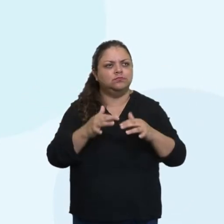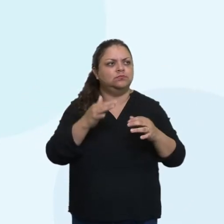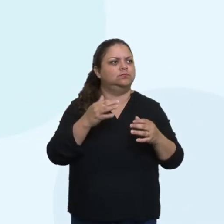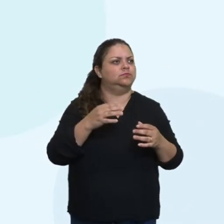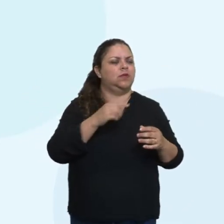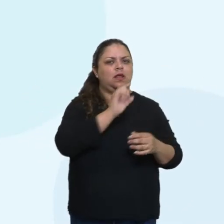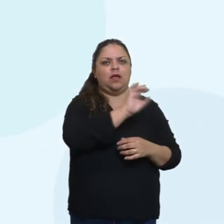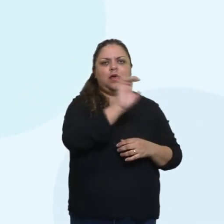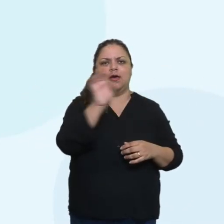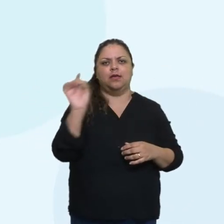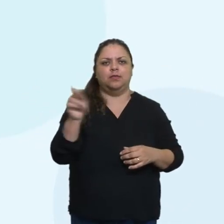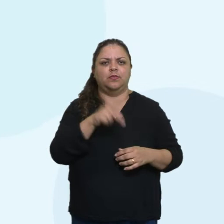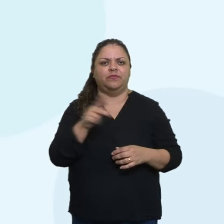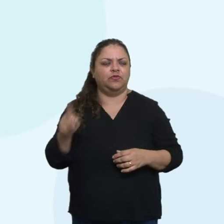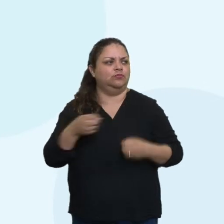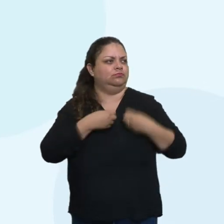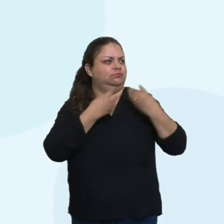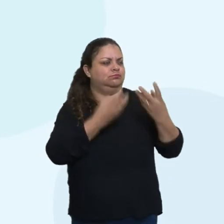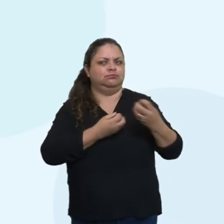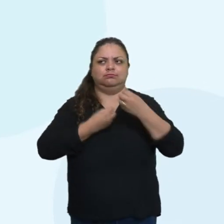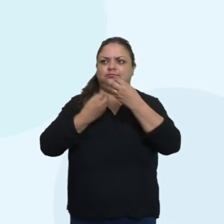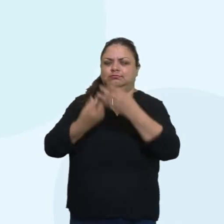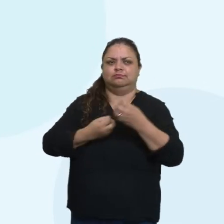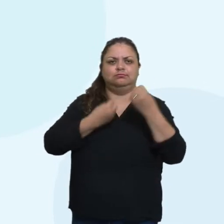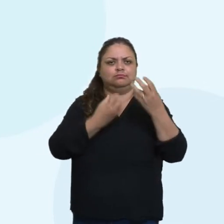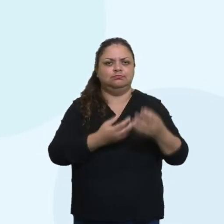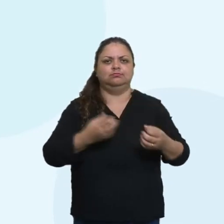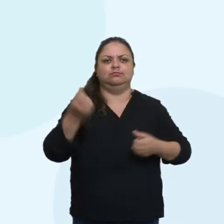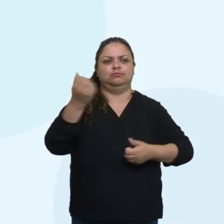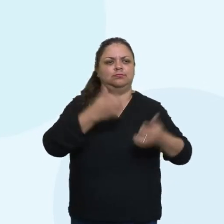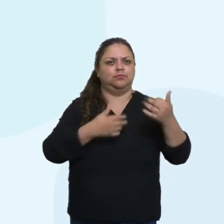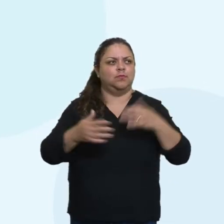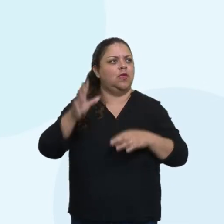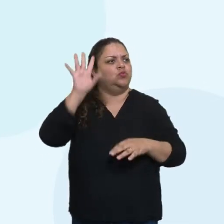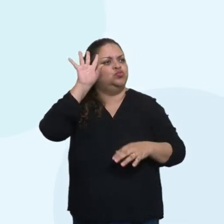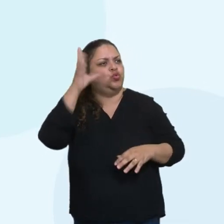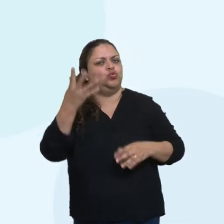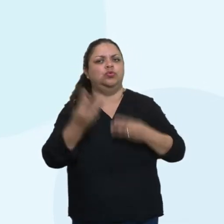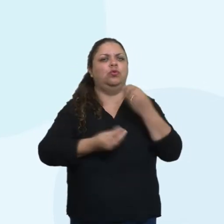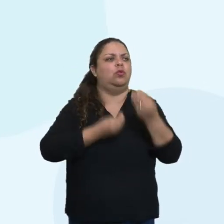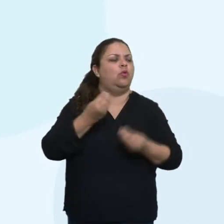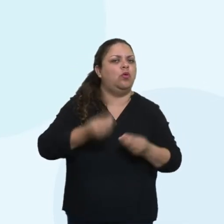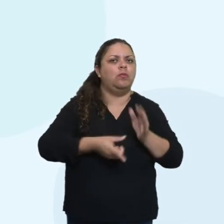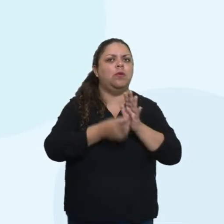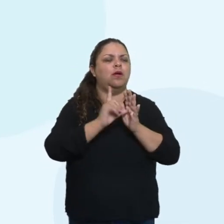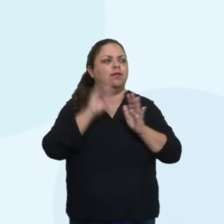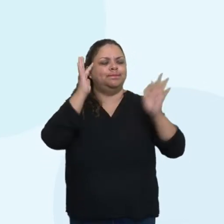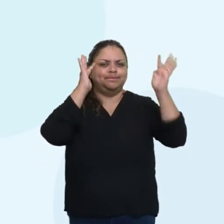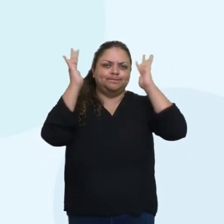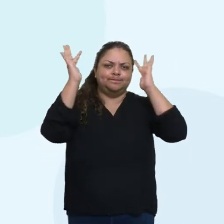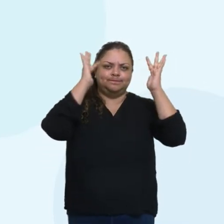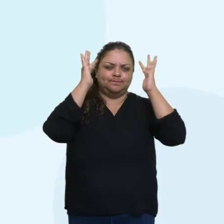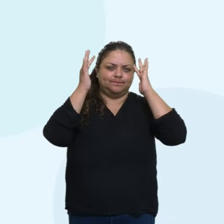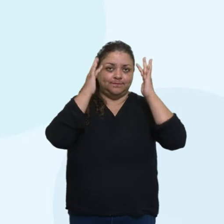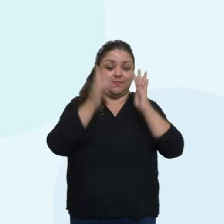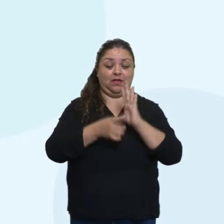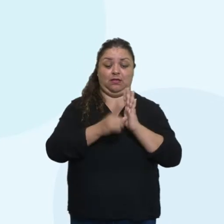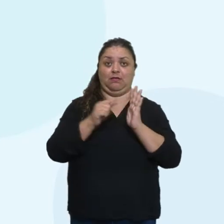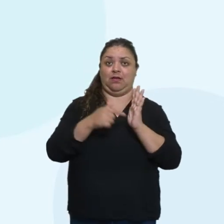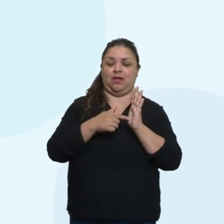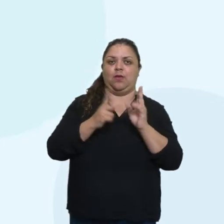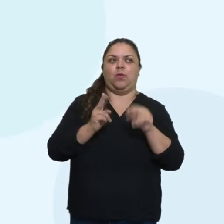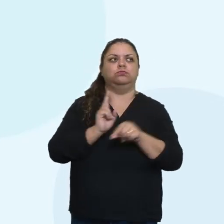suas expectativas os seus não seios e resolva as com base em soluções prévias Então veja esse antes é é já se